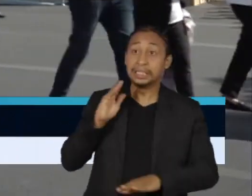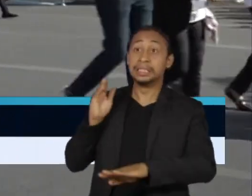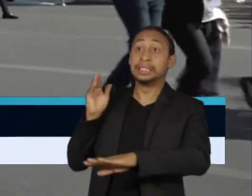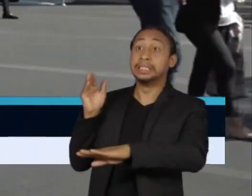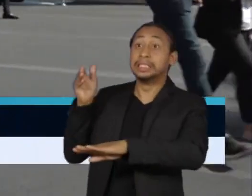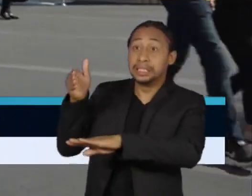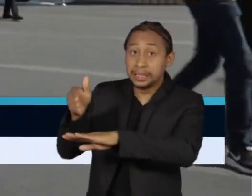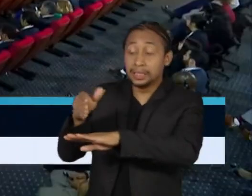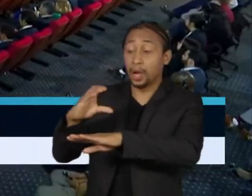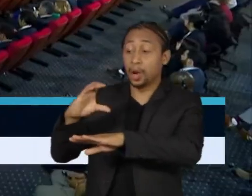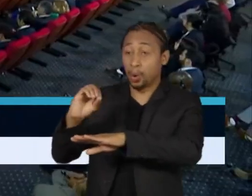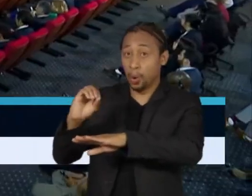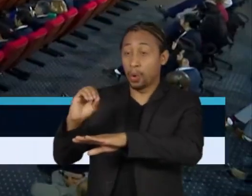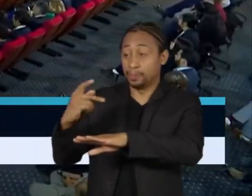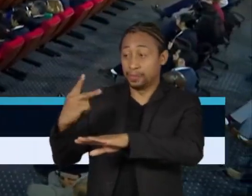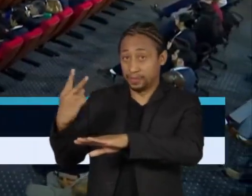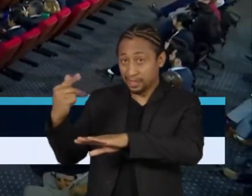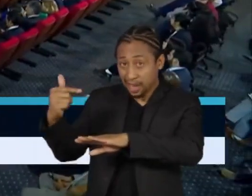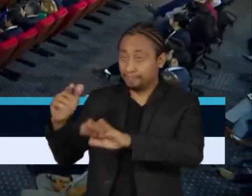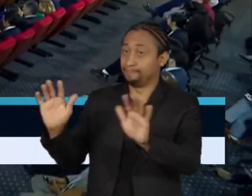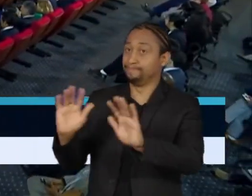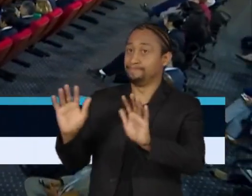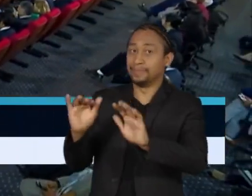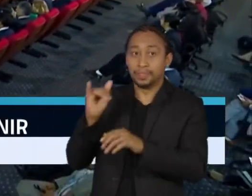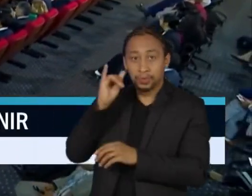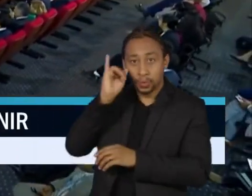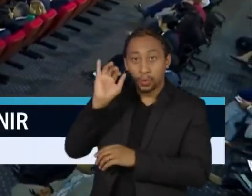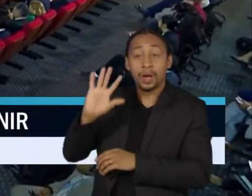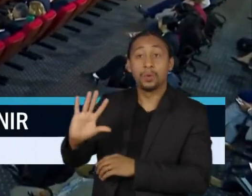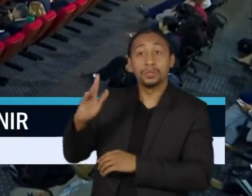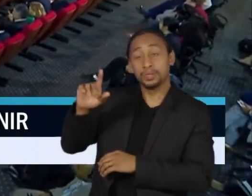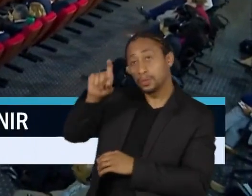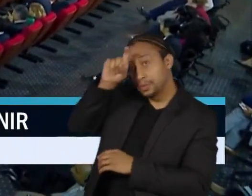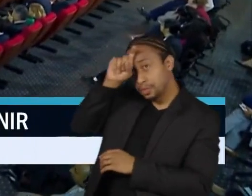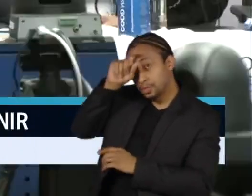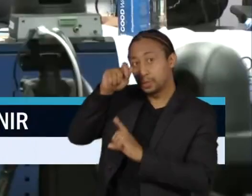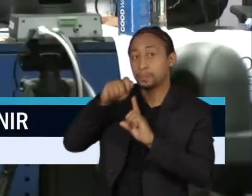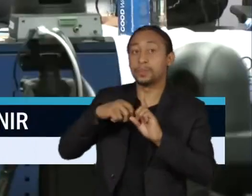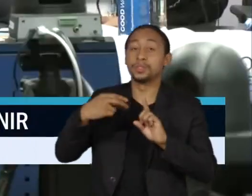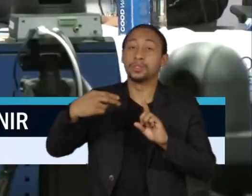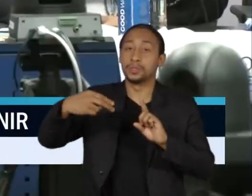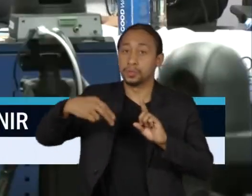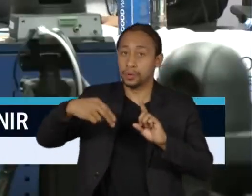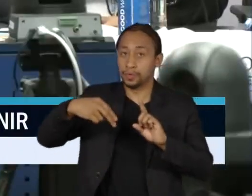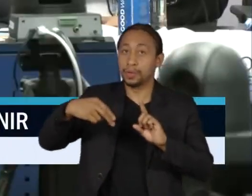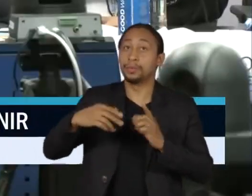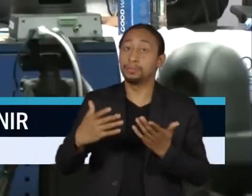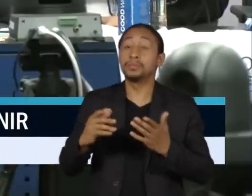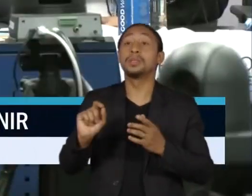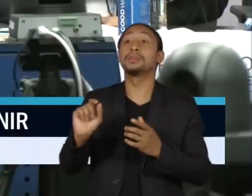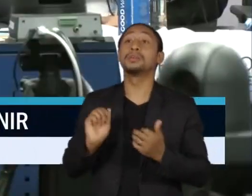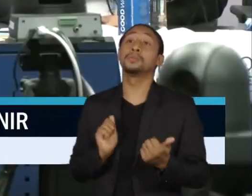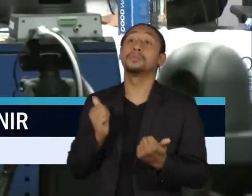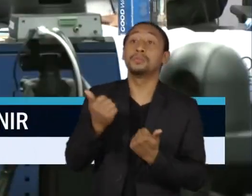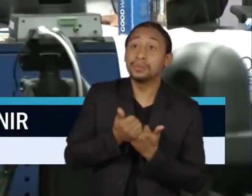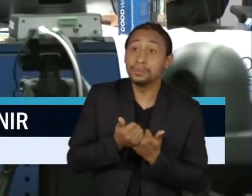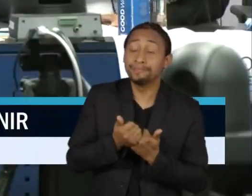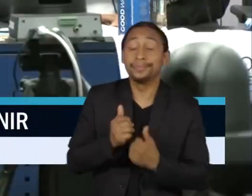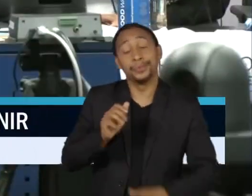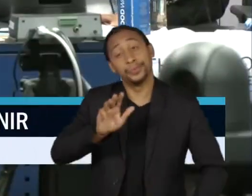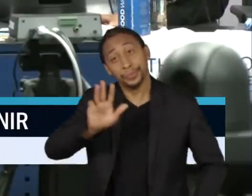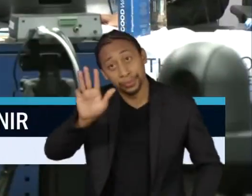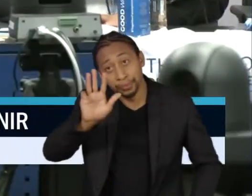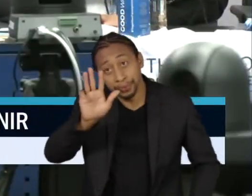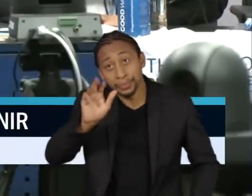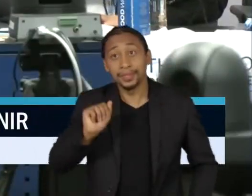ir à COP27, a Conferência do Clima no Egito que aconteceu em novembro. No lugar de Bolsonaro, foi o presidente eleito,